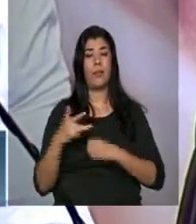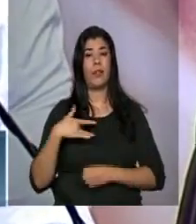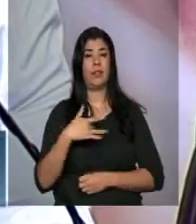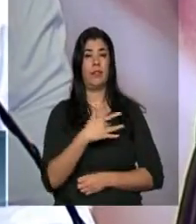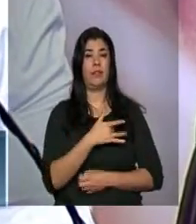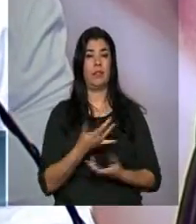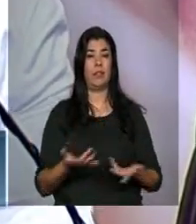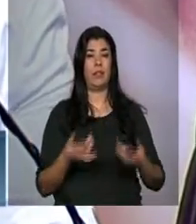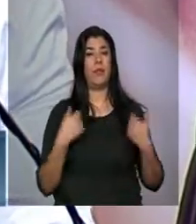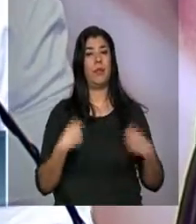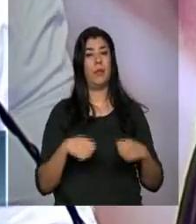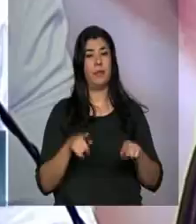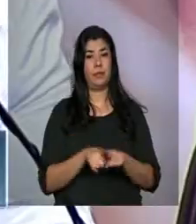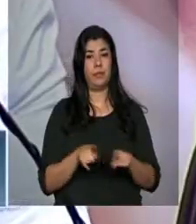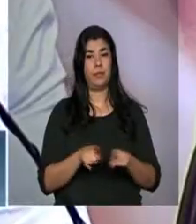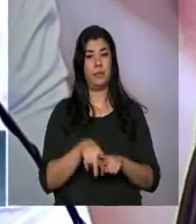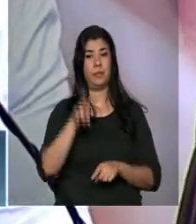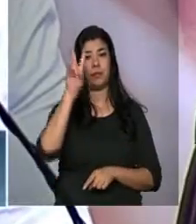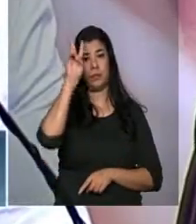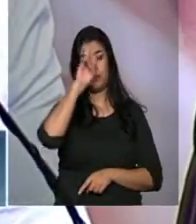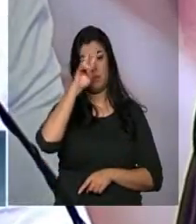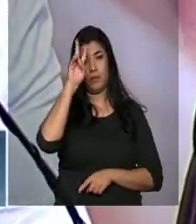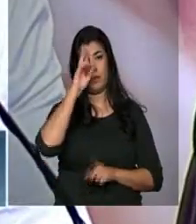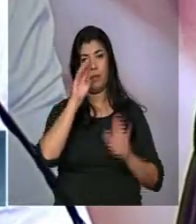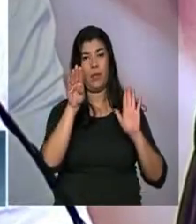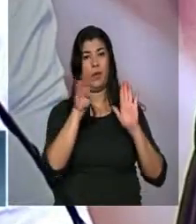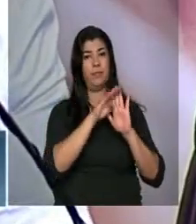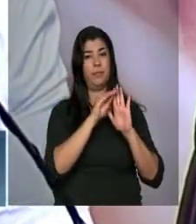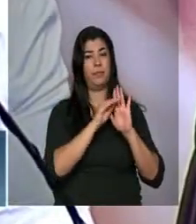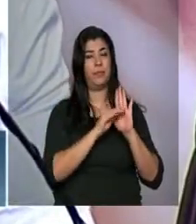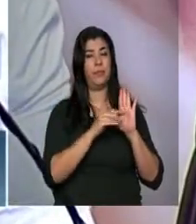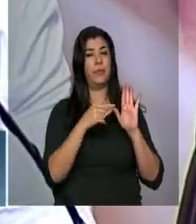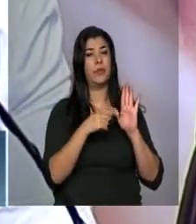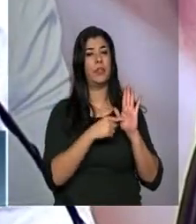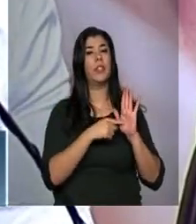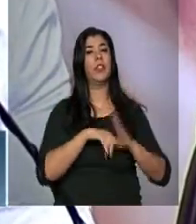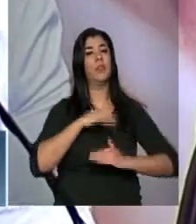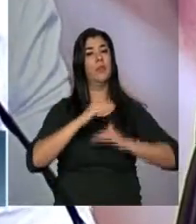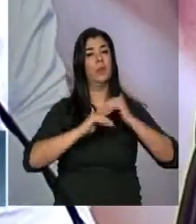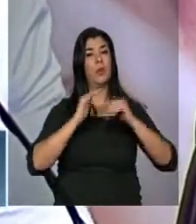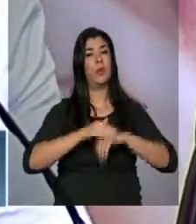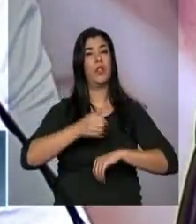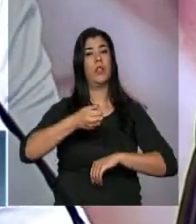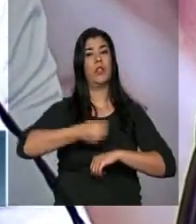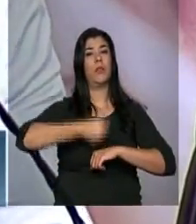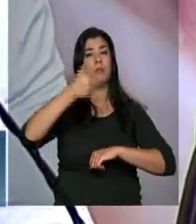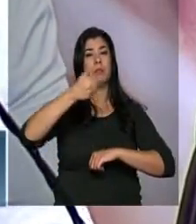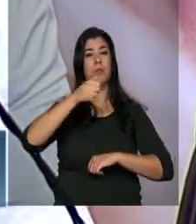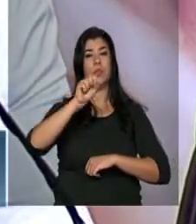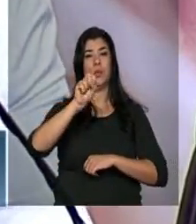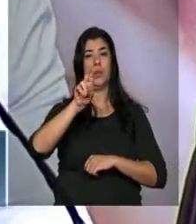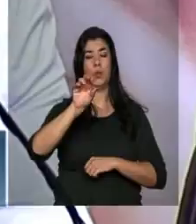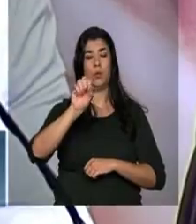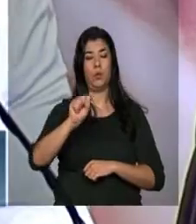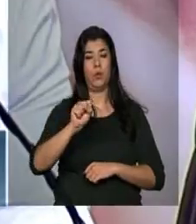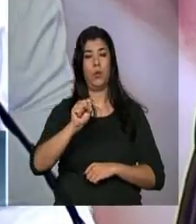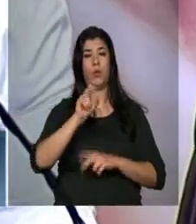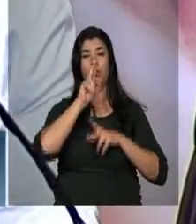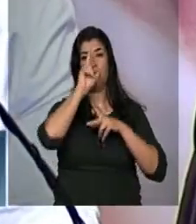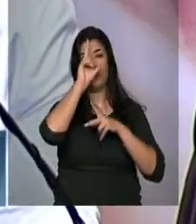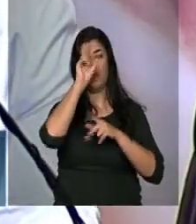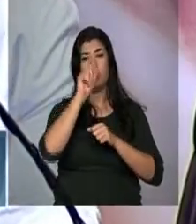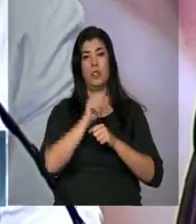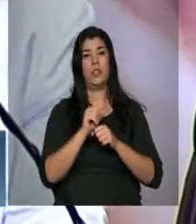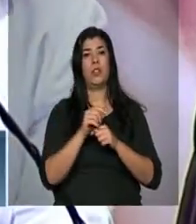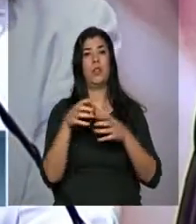gente tem que também colocar nessa nossa pauta prioritária de construção do SUS, né, o fortalecimento dessa rede. Temos uma